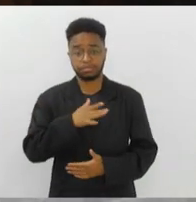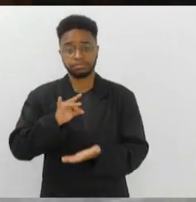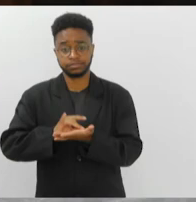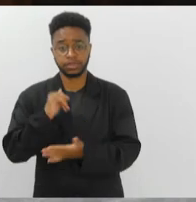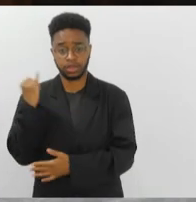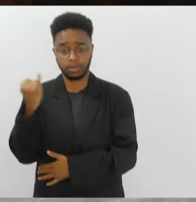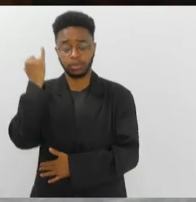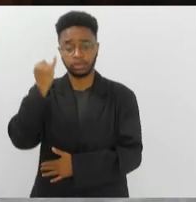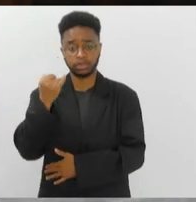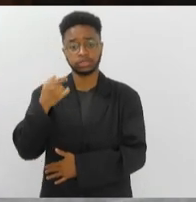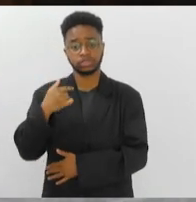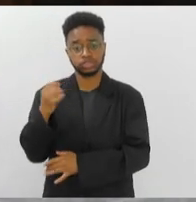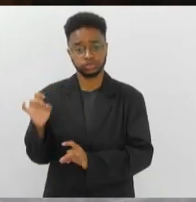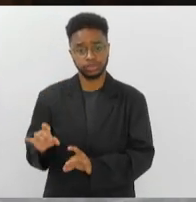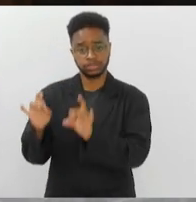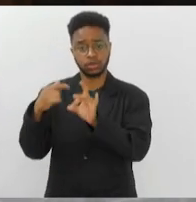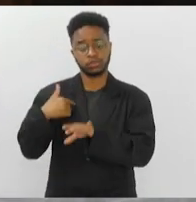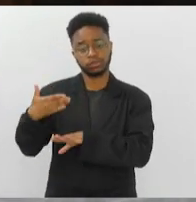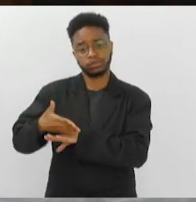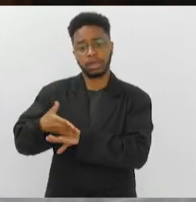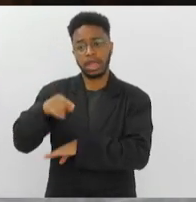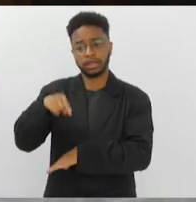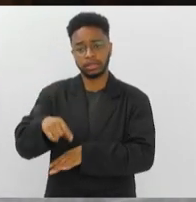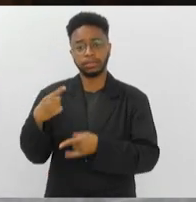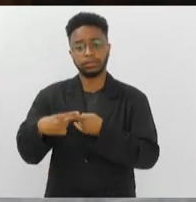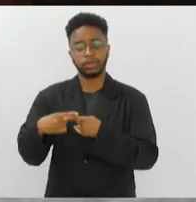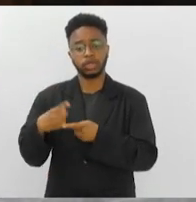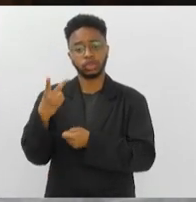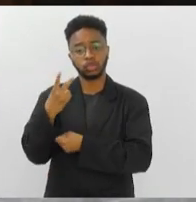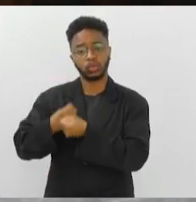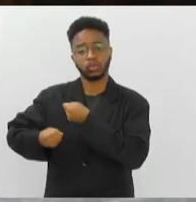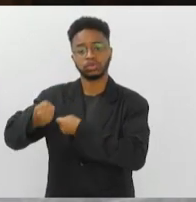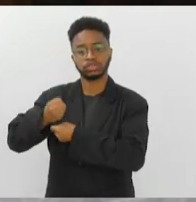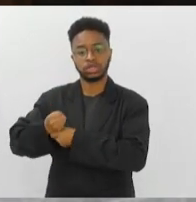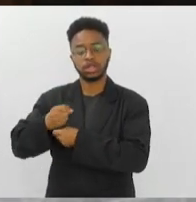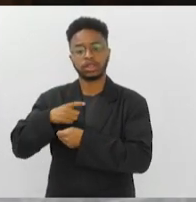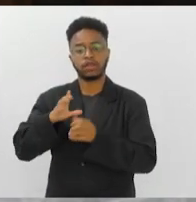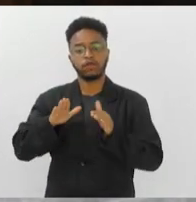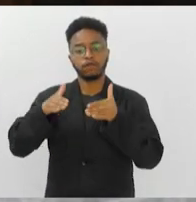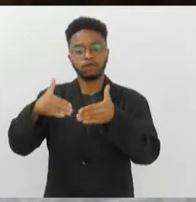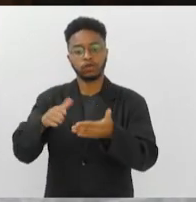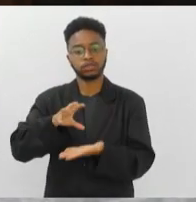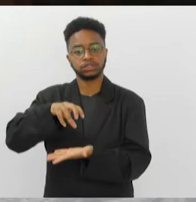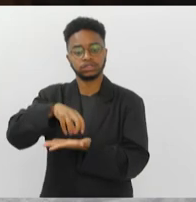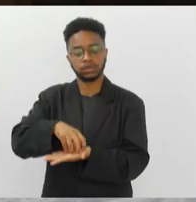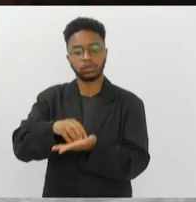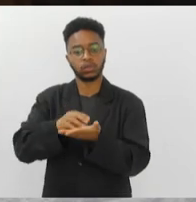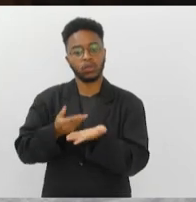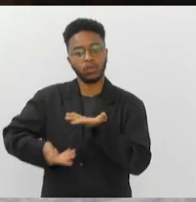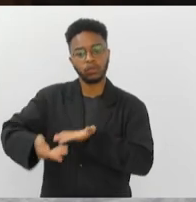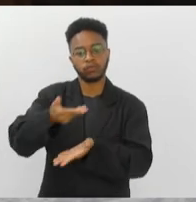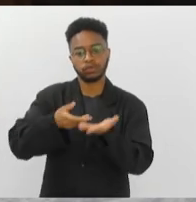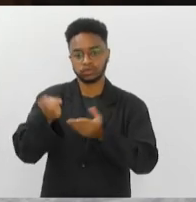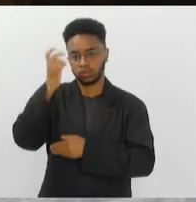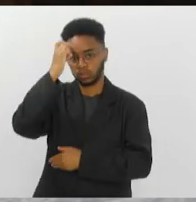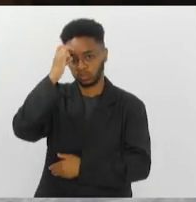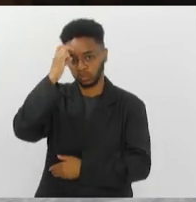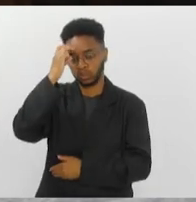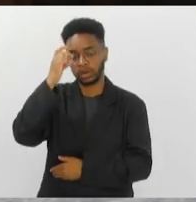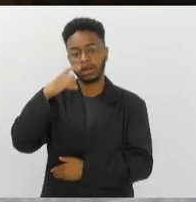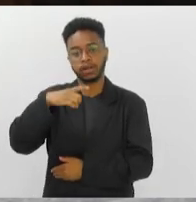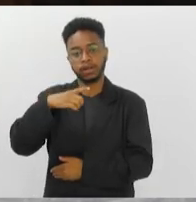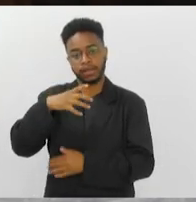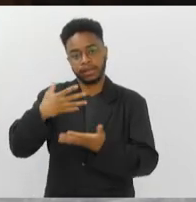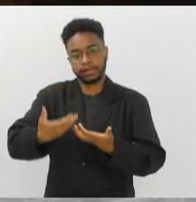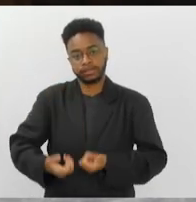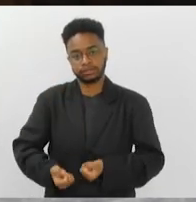aqui. Porque há 2 anos atrás, o Fórum dos Centros de Convivência e Cultura foi